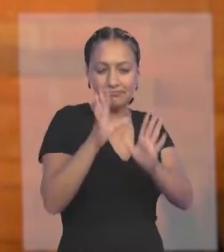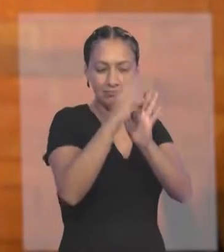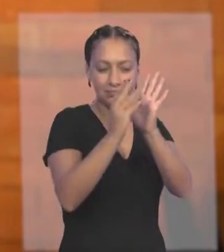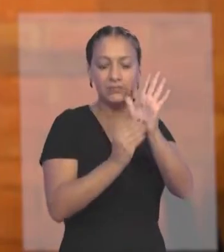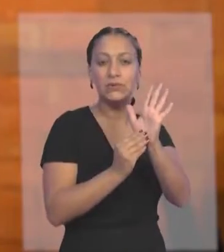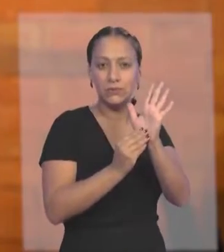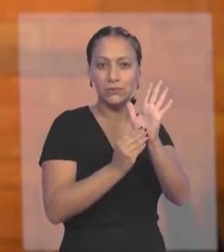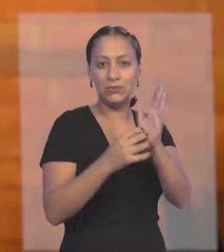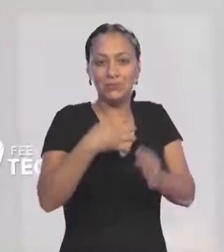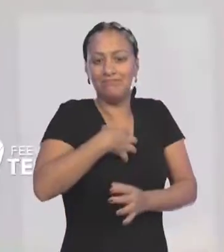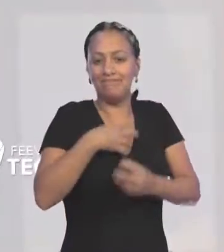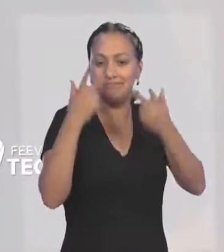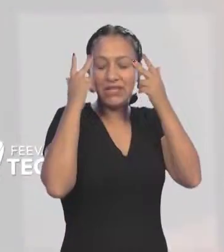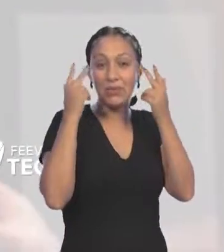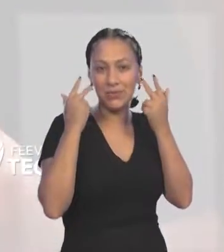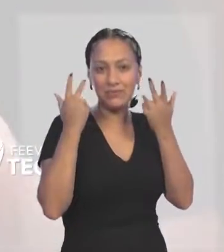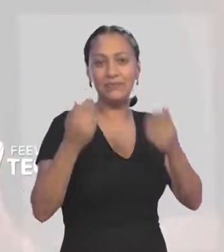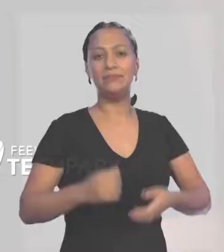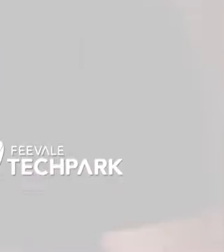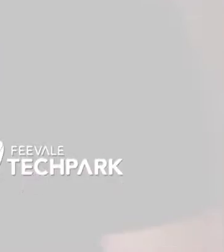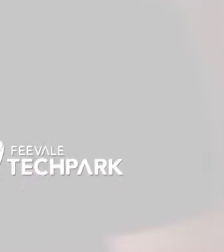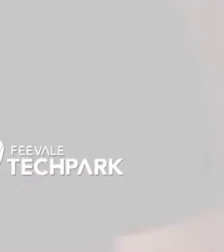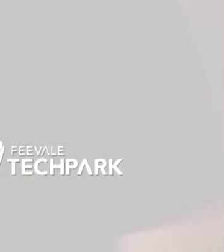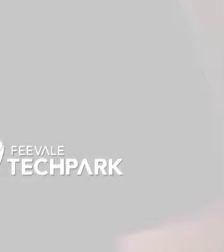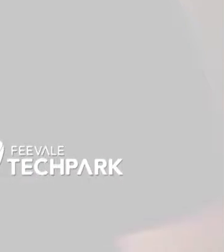conteúdo naturalmente, assim.